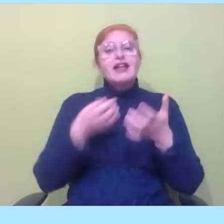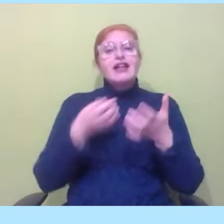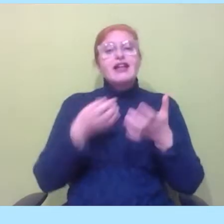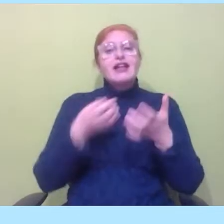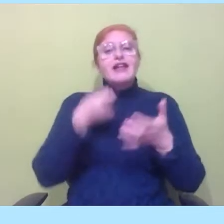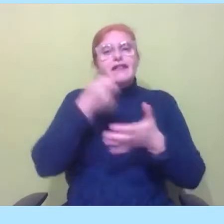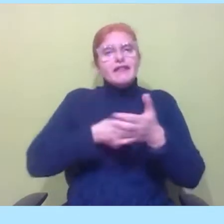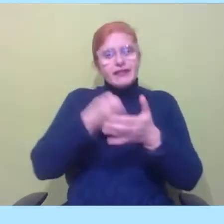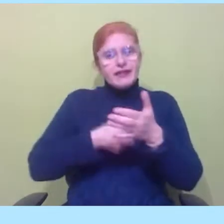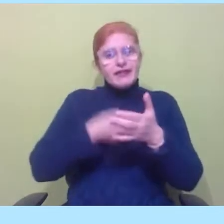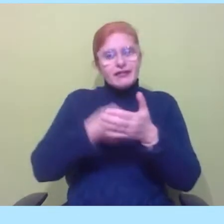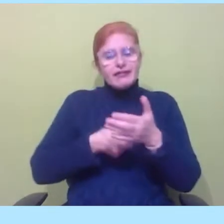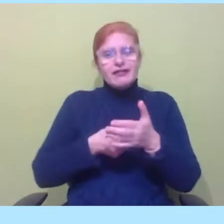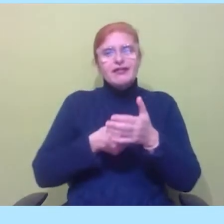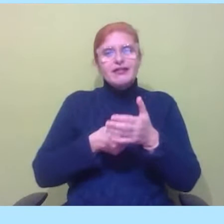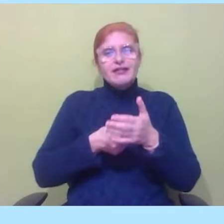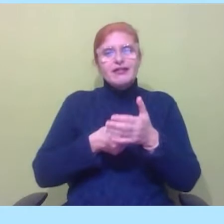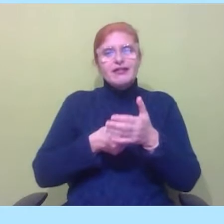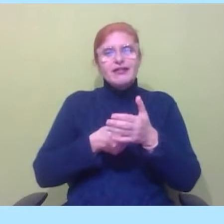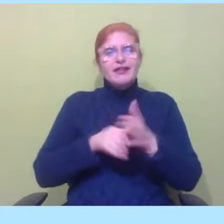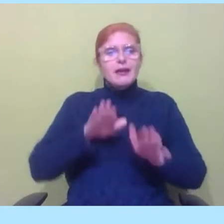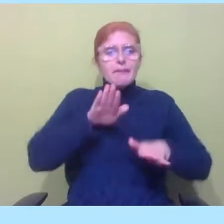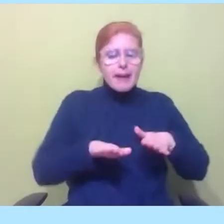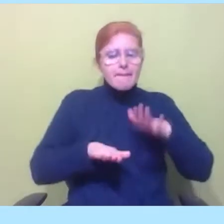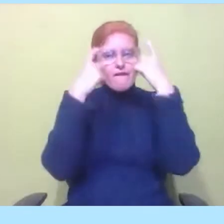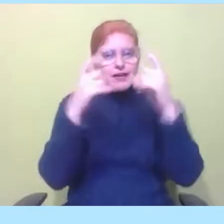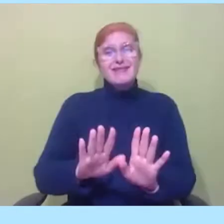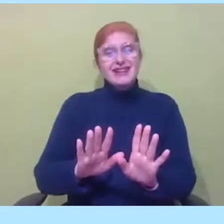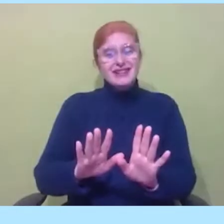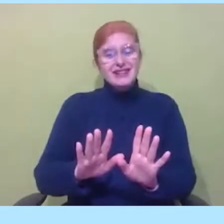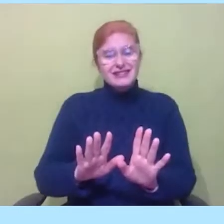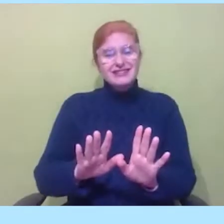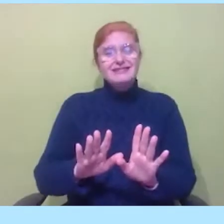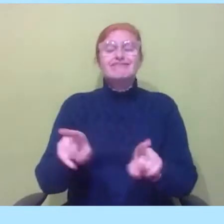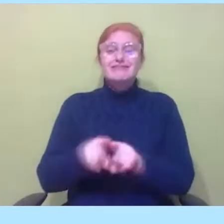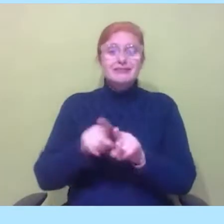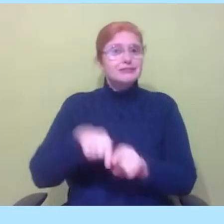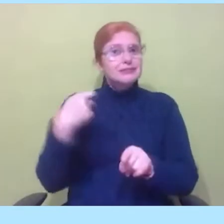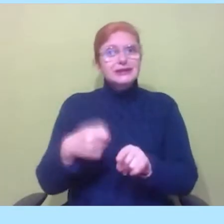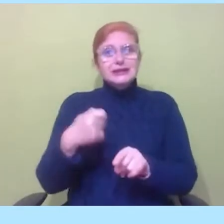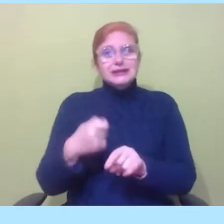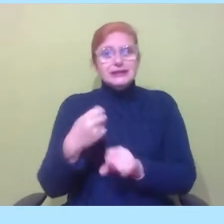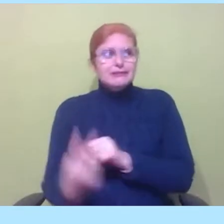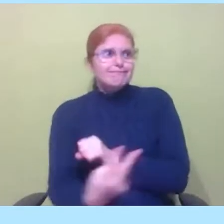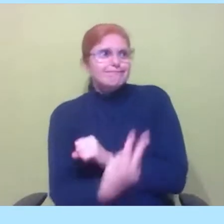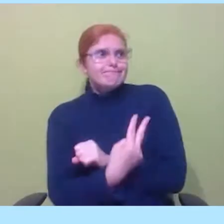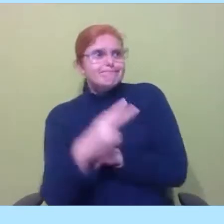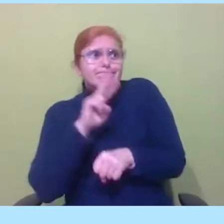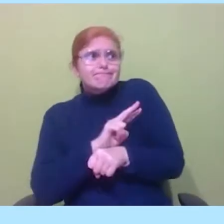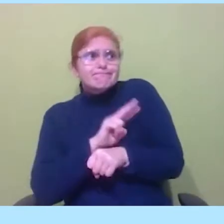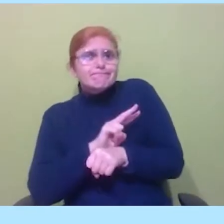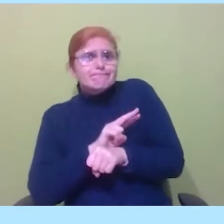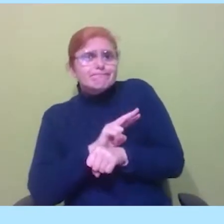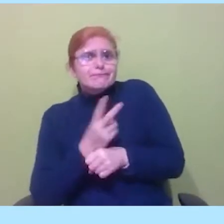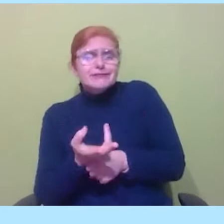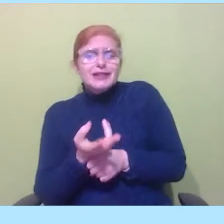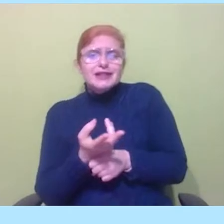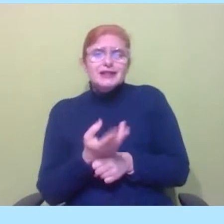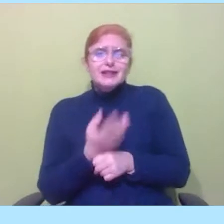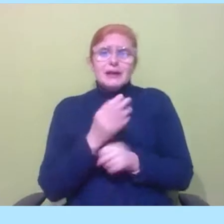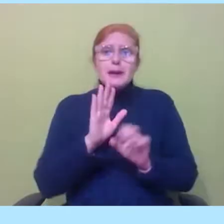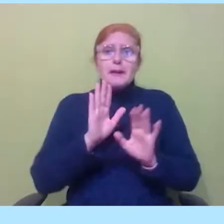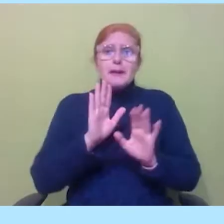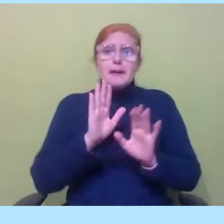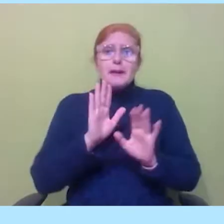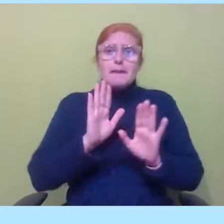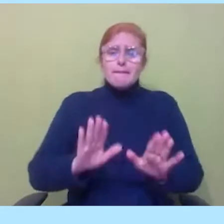violência e ao mesmo tempo se proteger, mas quem realmente se parece que está protegido é quem violenta, né? Parece que